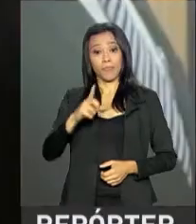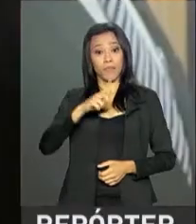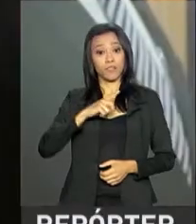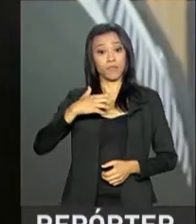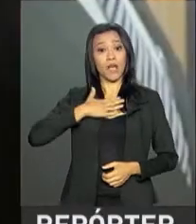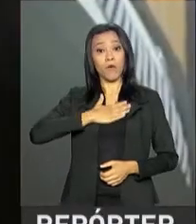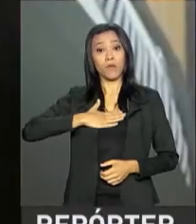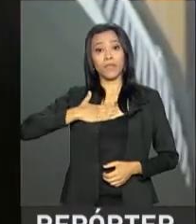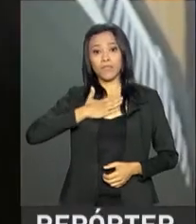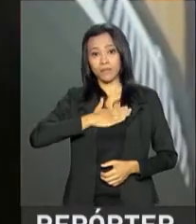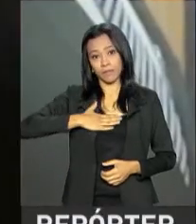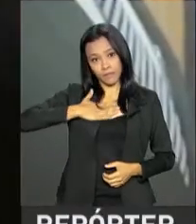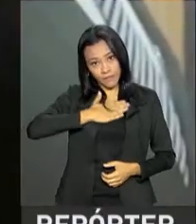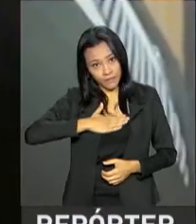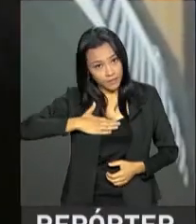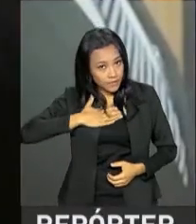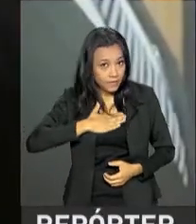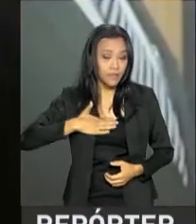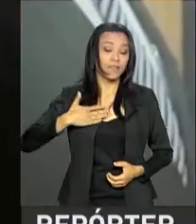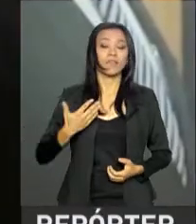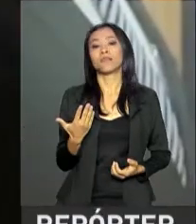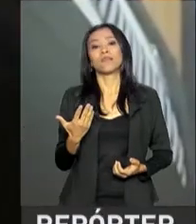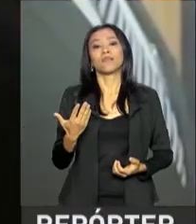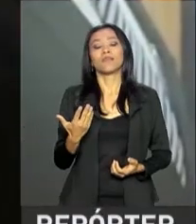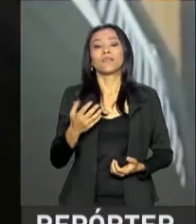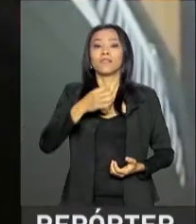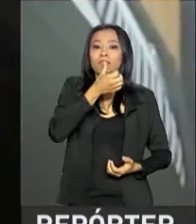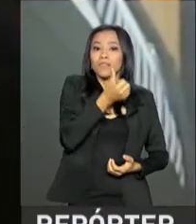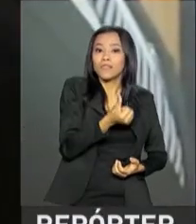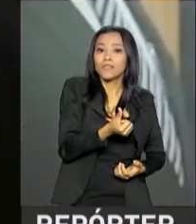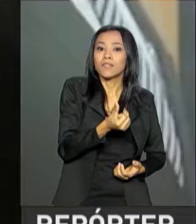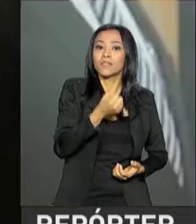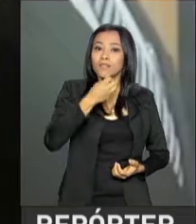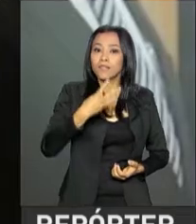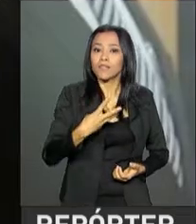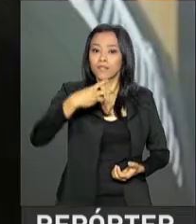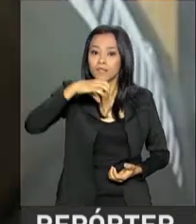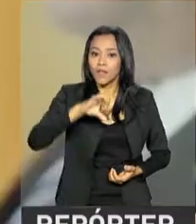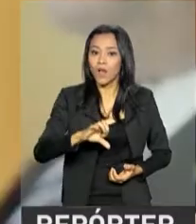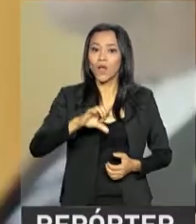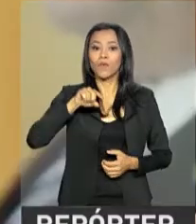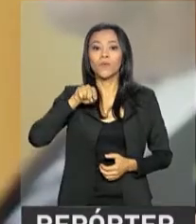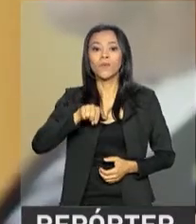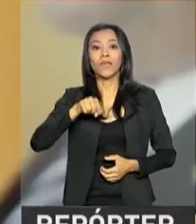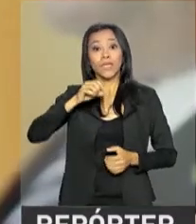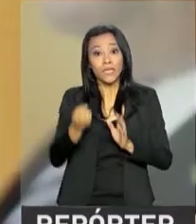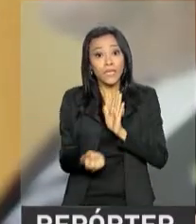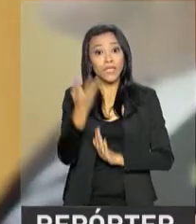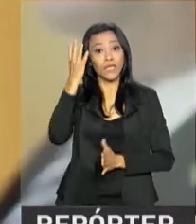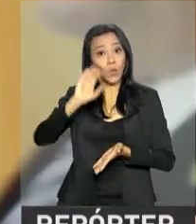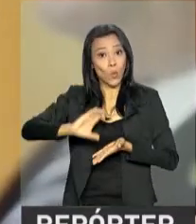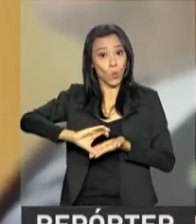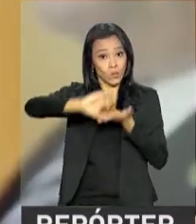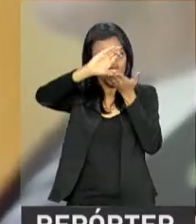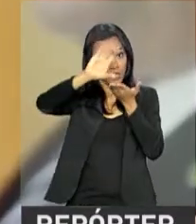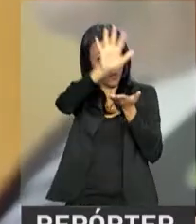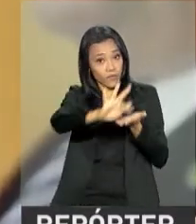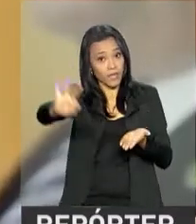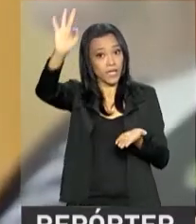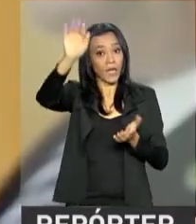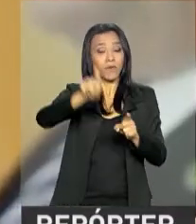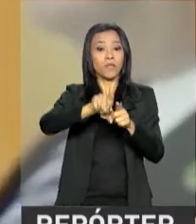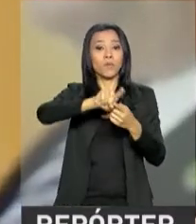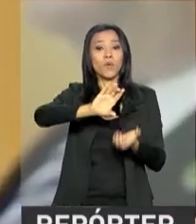sancionar a lei 3639 que cria os conselhos federal e regionais